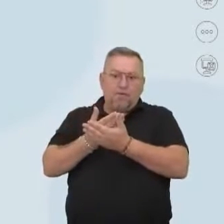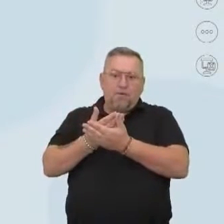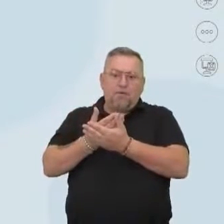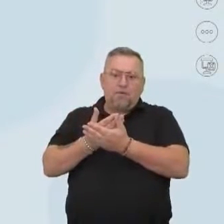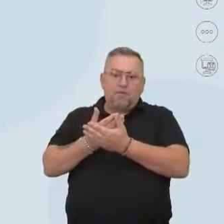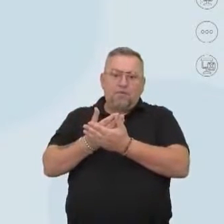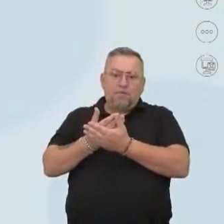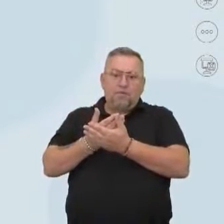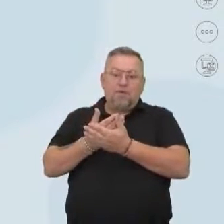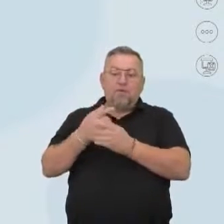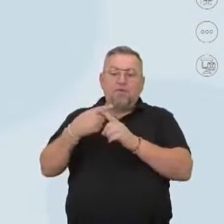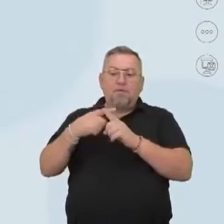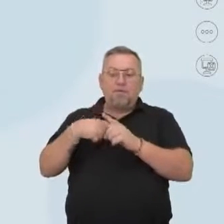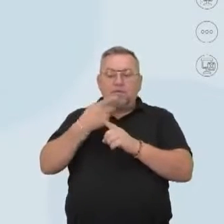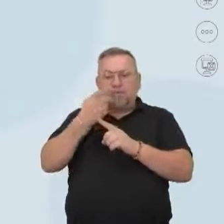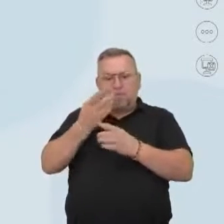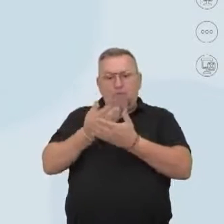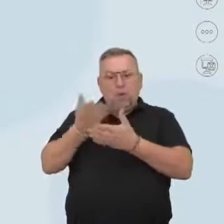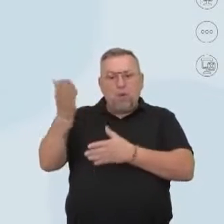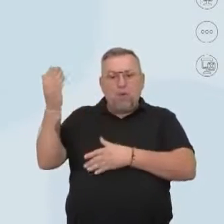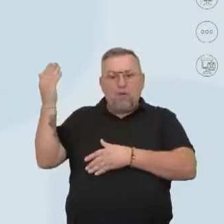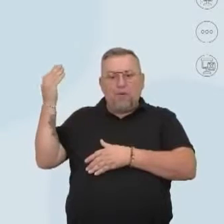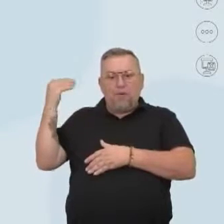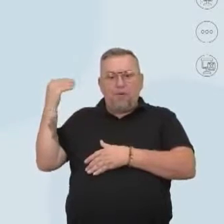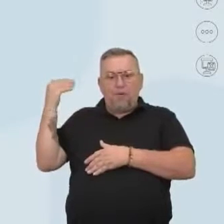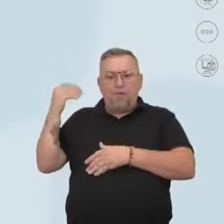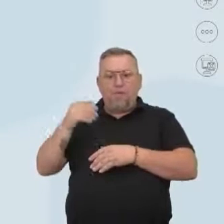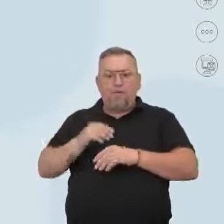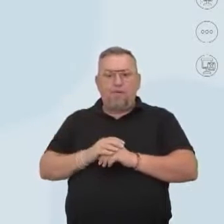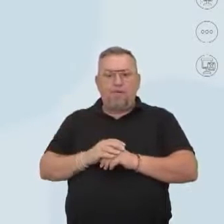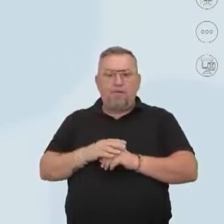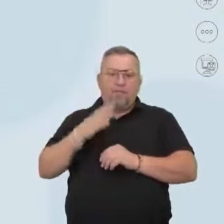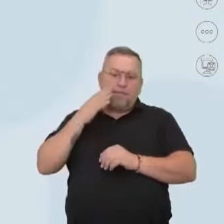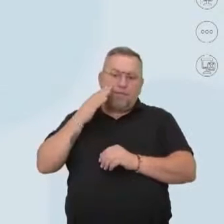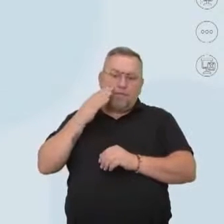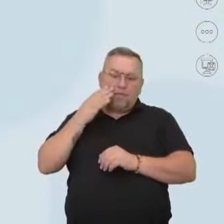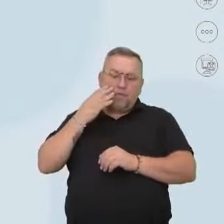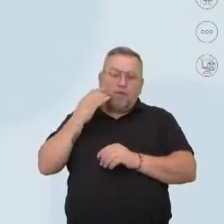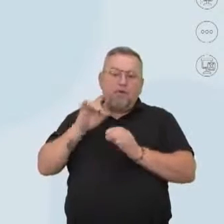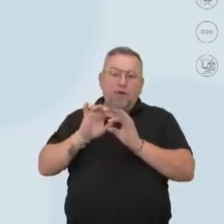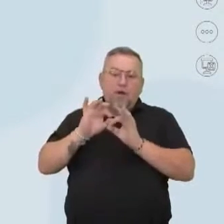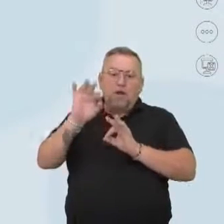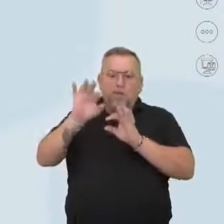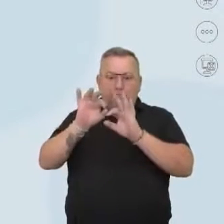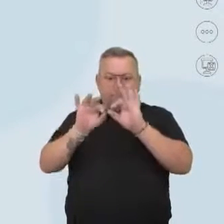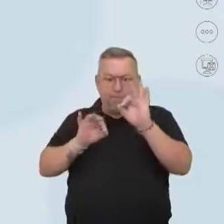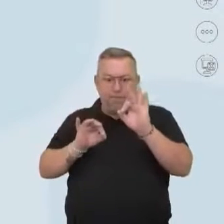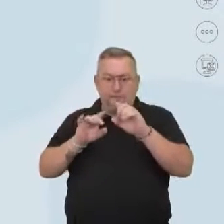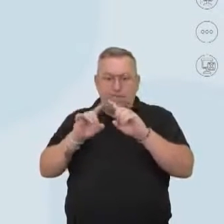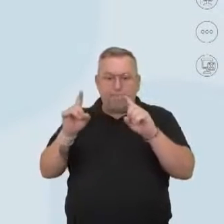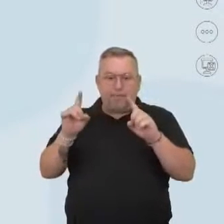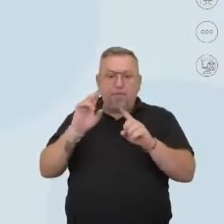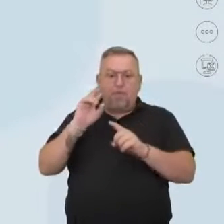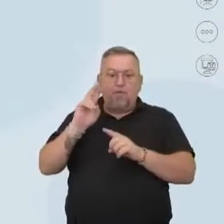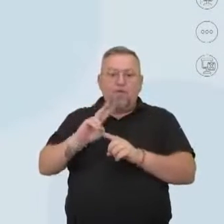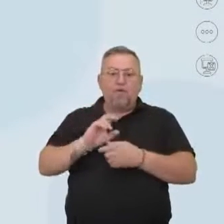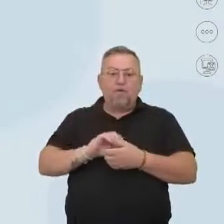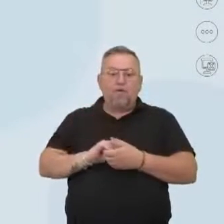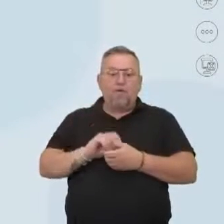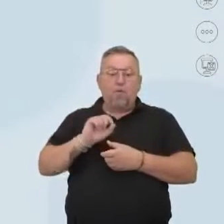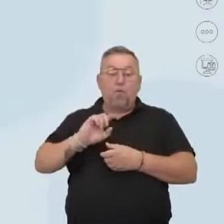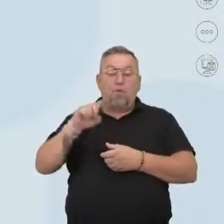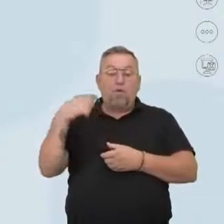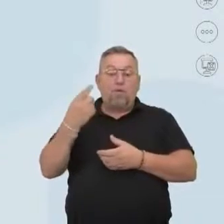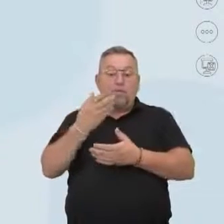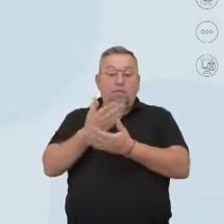até fora de escala porque não tá mostrando igualdade, mas a gente sabe que tem distanciamentos diferentes de uma camada para a outra. O que nós